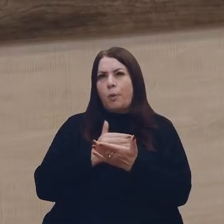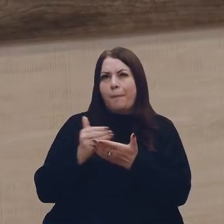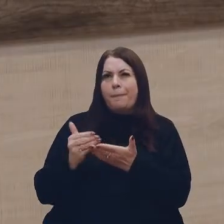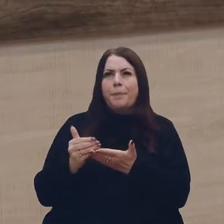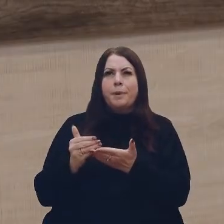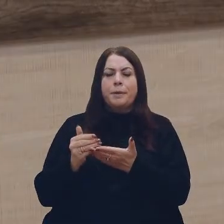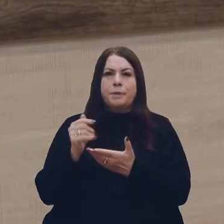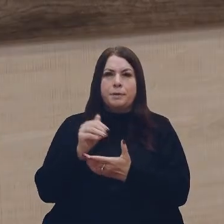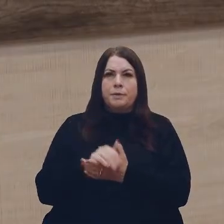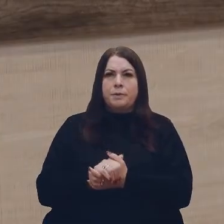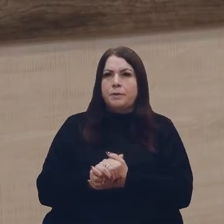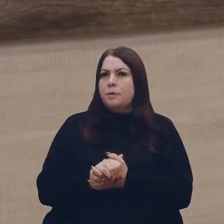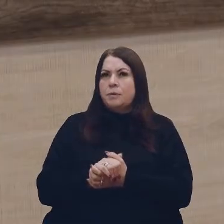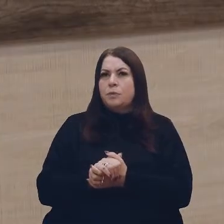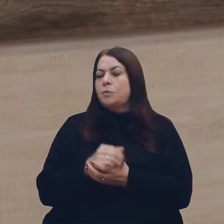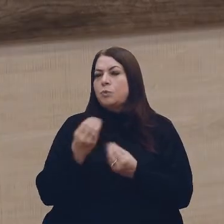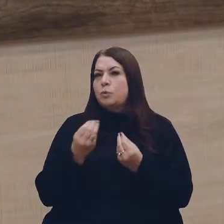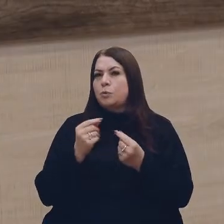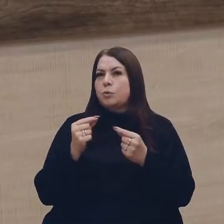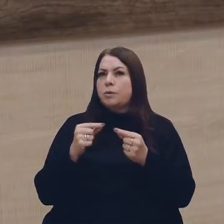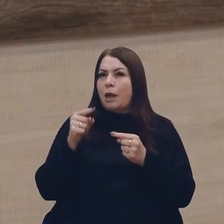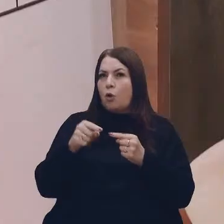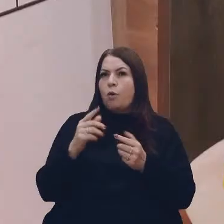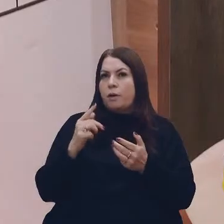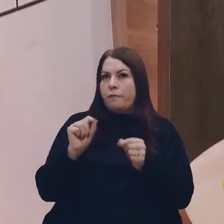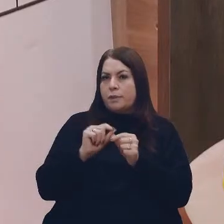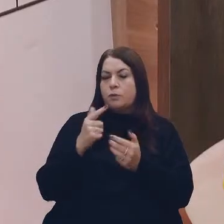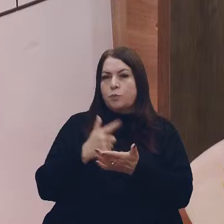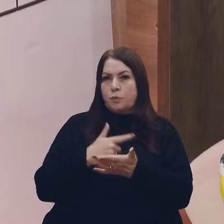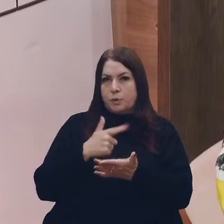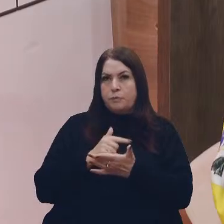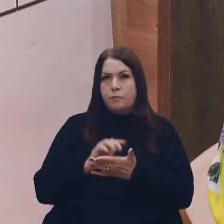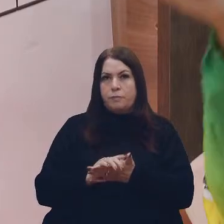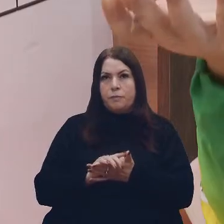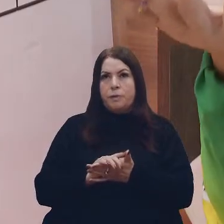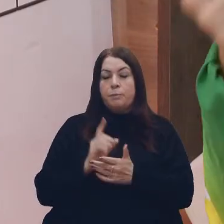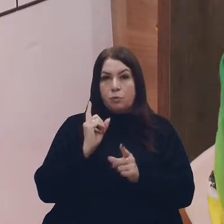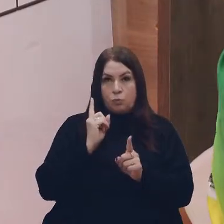inicial e agora nos livros?